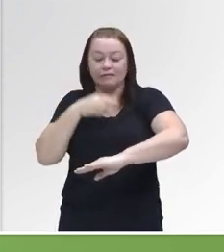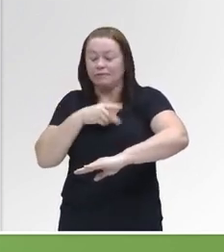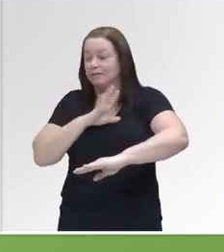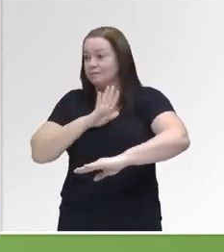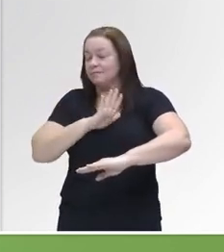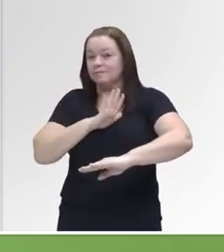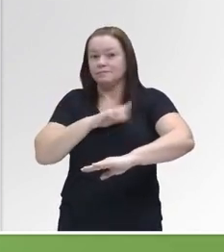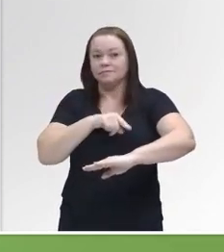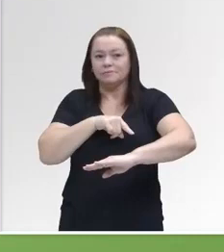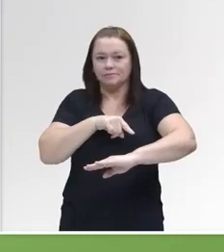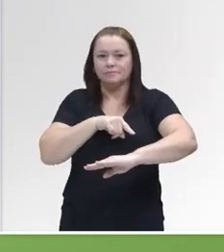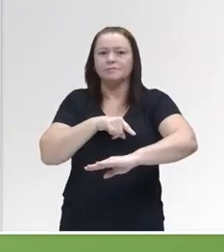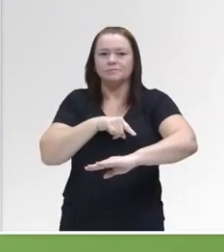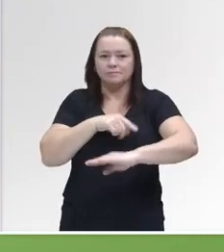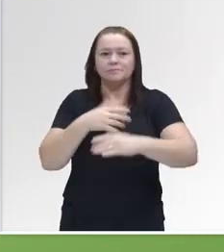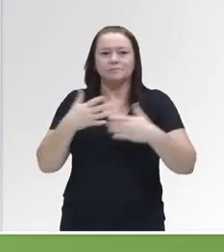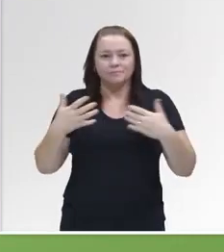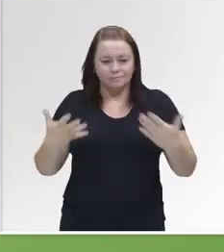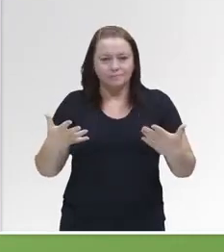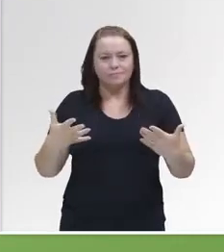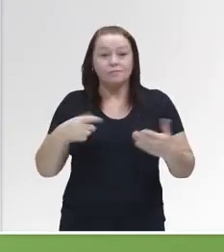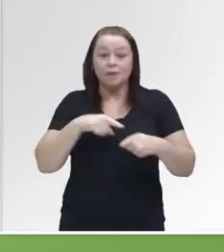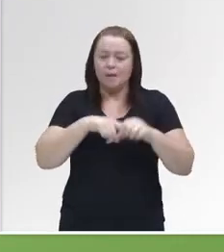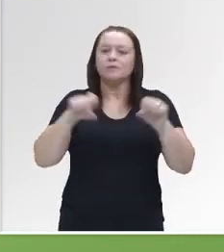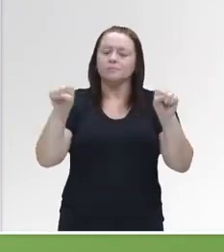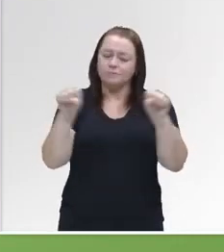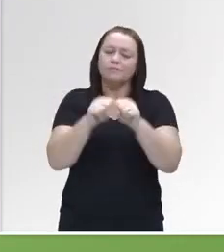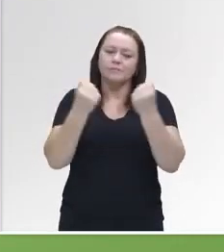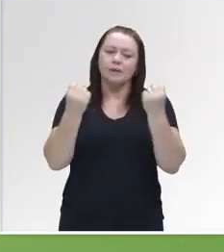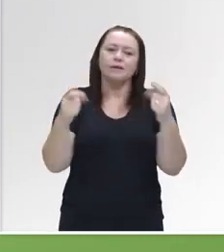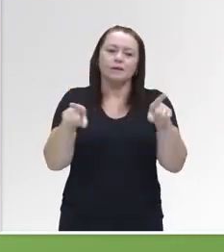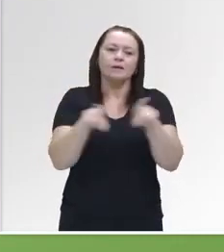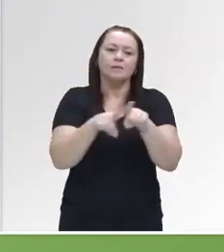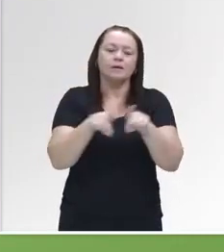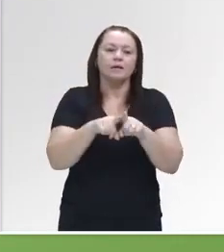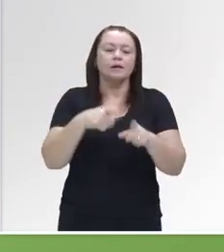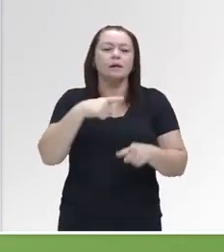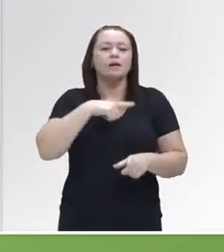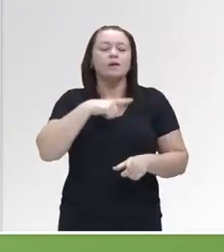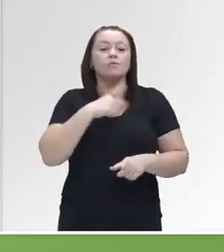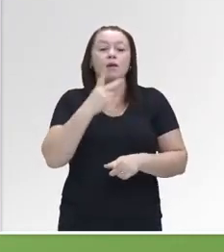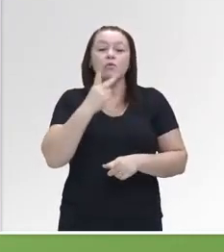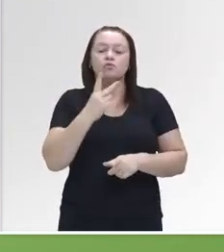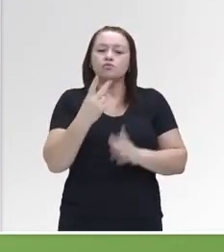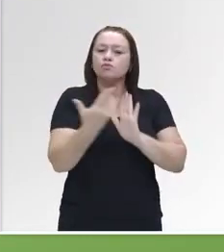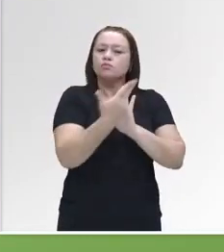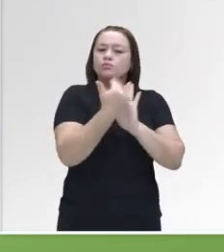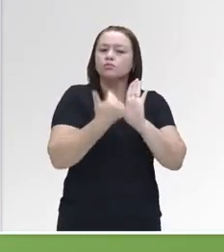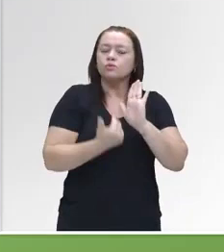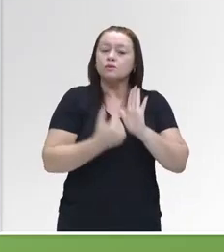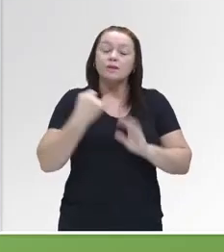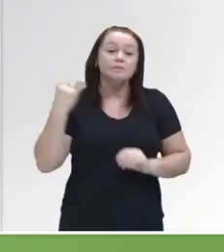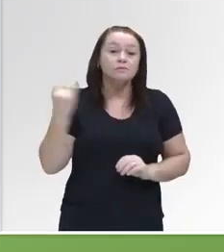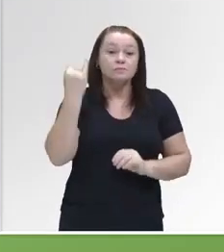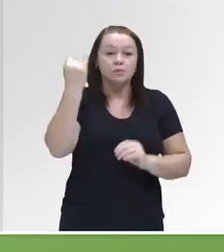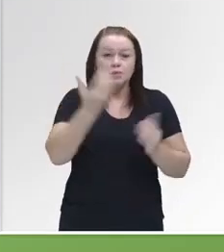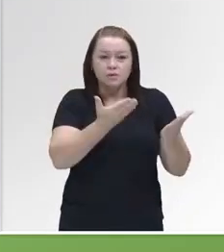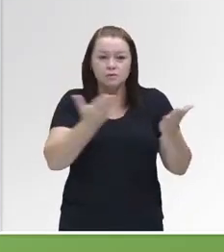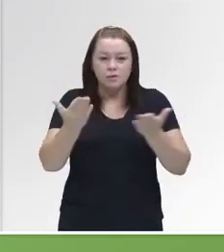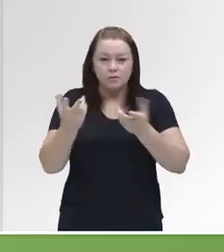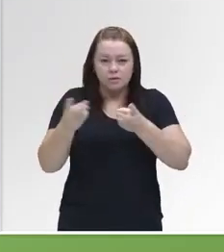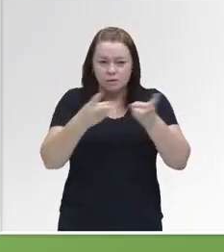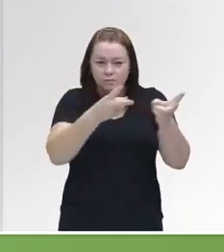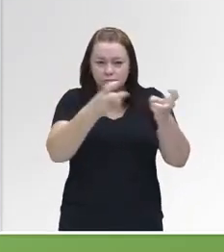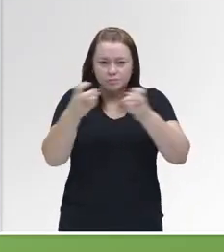esse rompimento da pele, mas o osso ele está quebrado. Eu trouxe duas imagens importantes para vocês. Estão observando? Quando